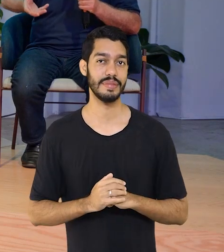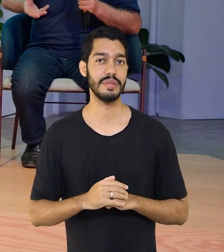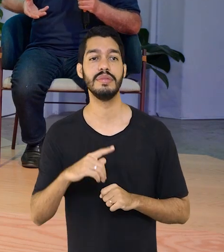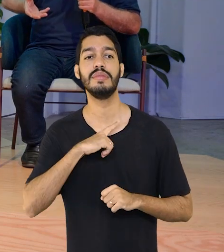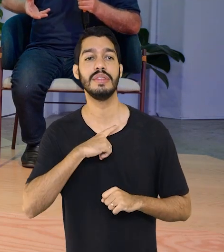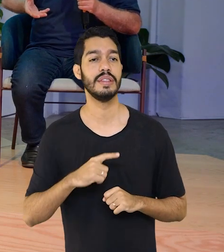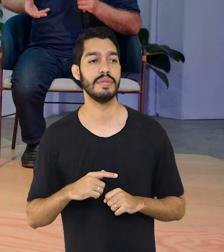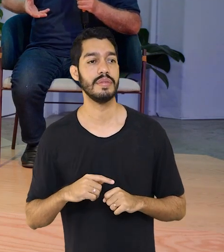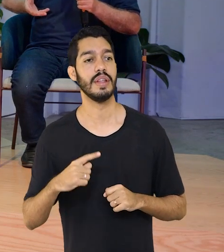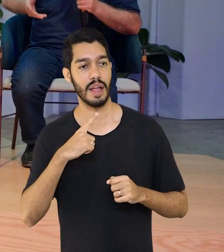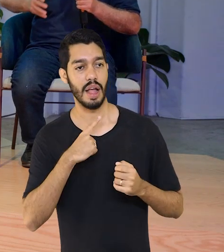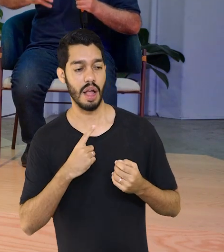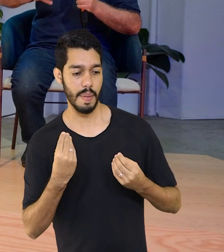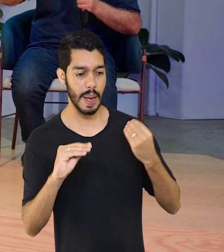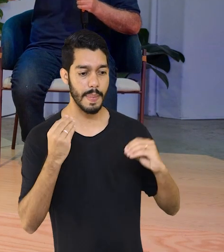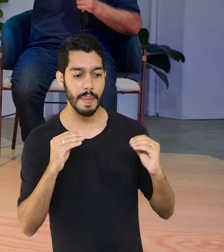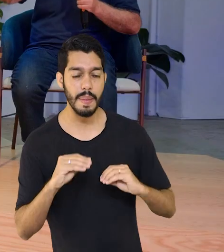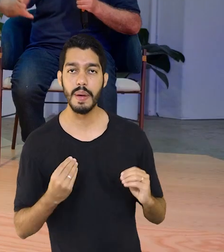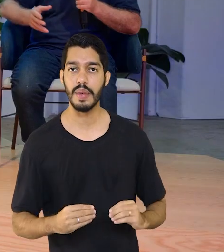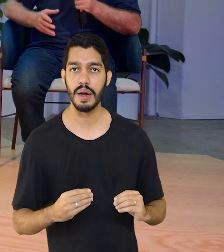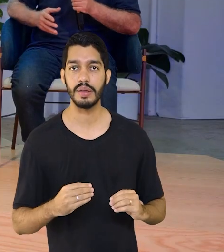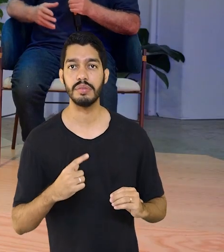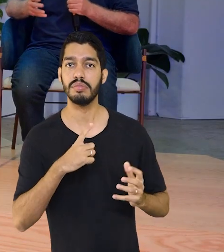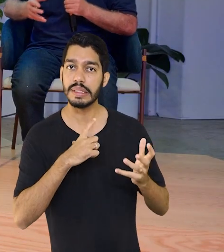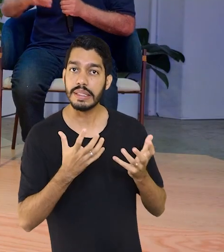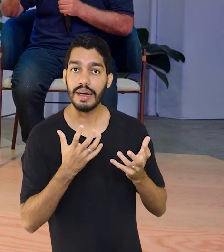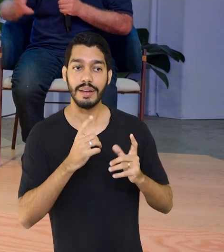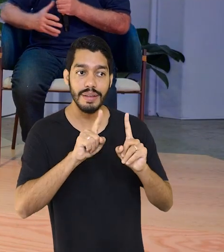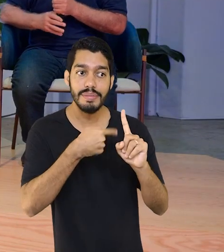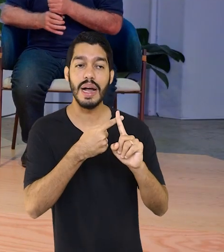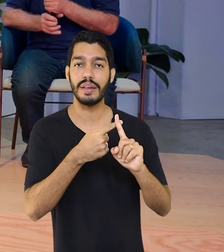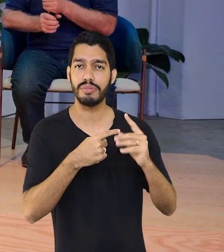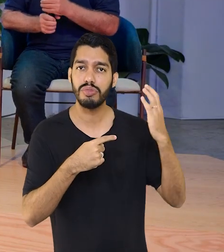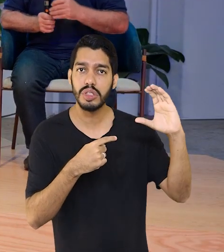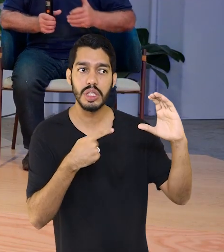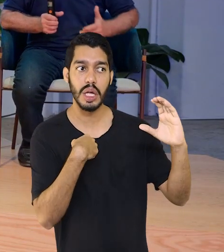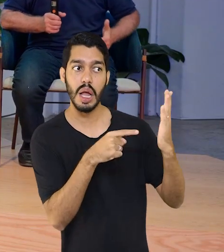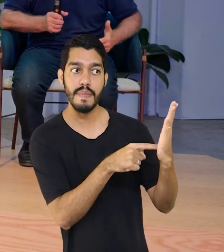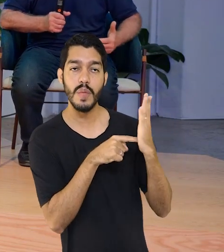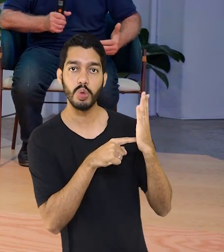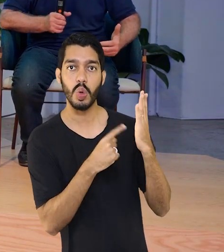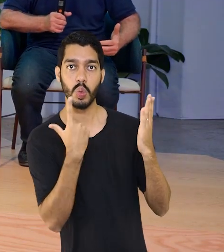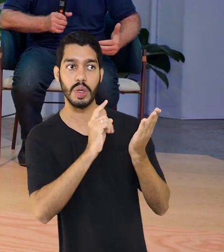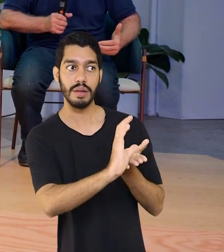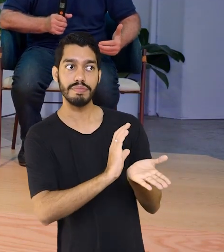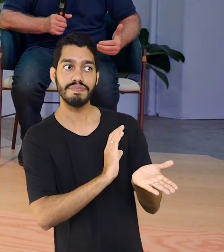produzir um caça de última geração continua a custar muito mais dinheiro do que a ciência costuma receber.